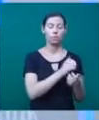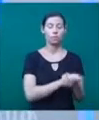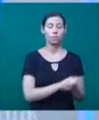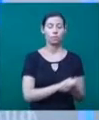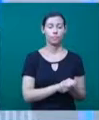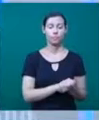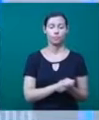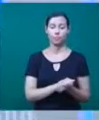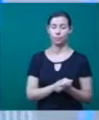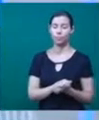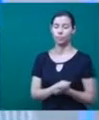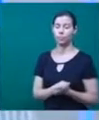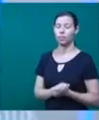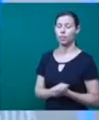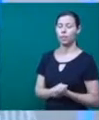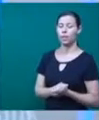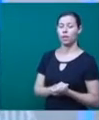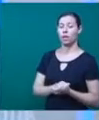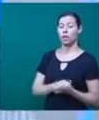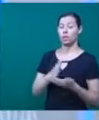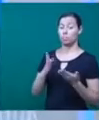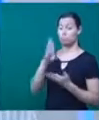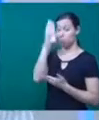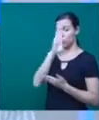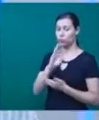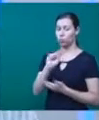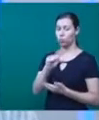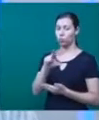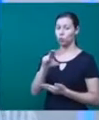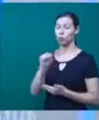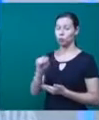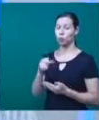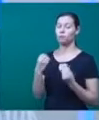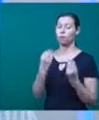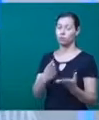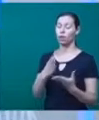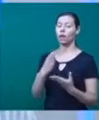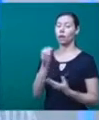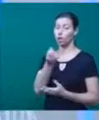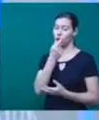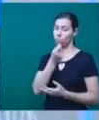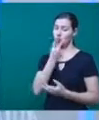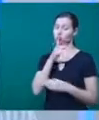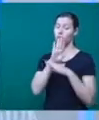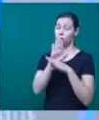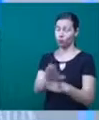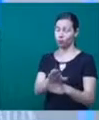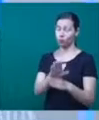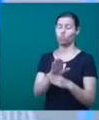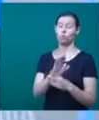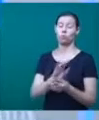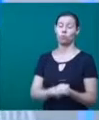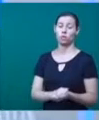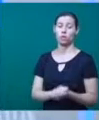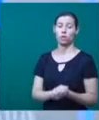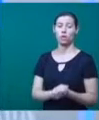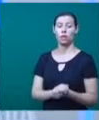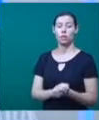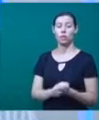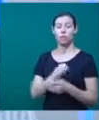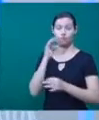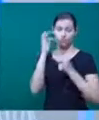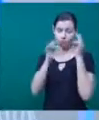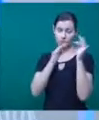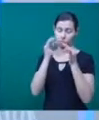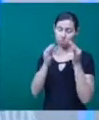sorte que no nosso país ele fornece, o SUS fornece as principais medicações para o controle e tratamento da